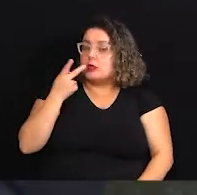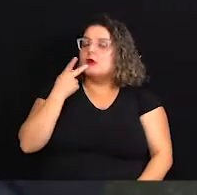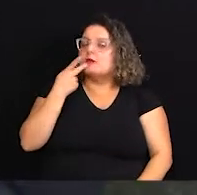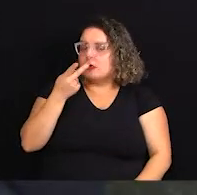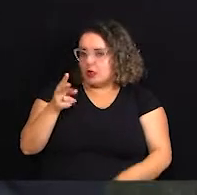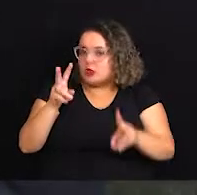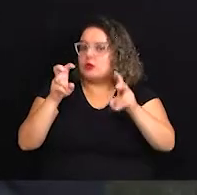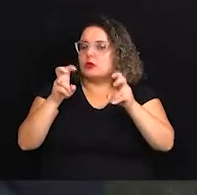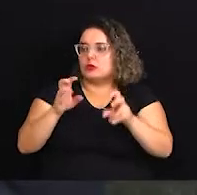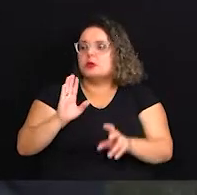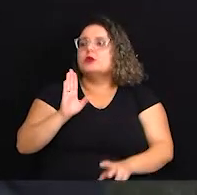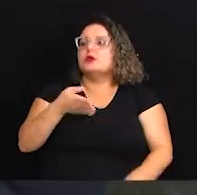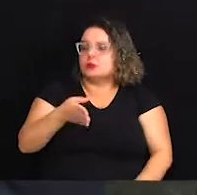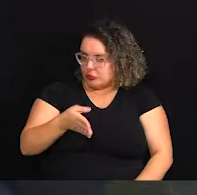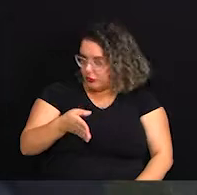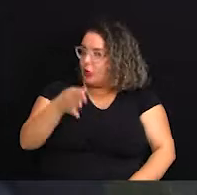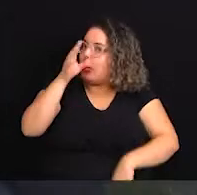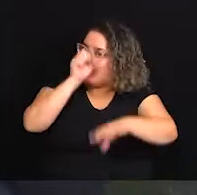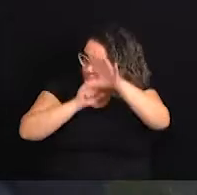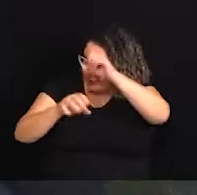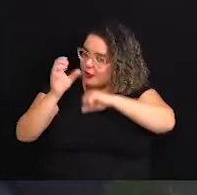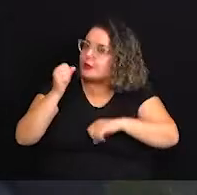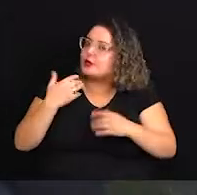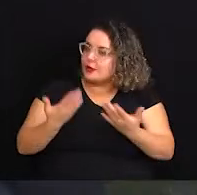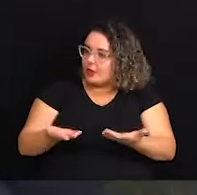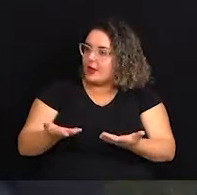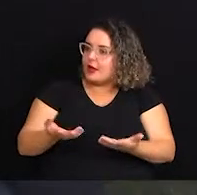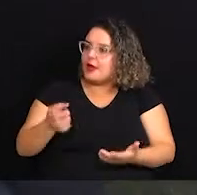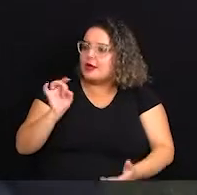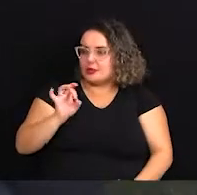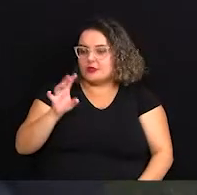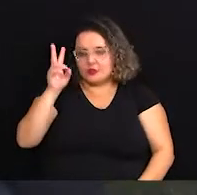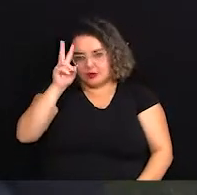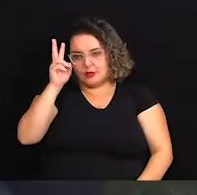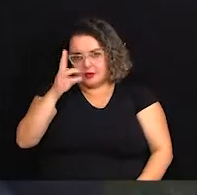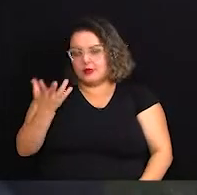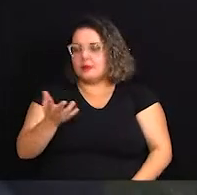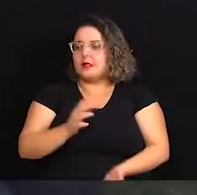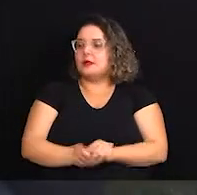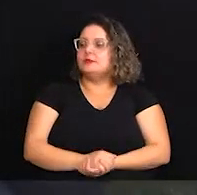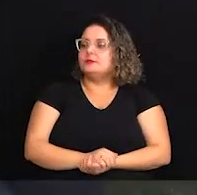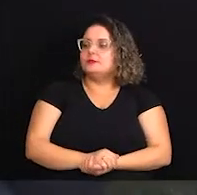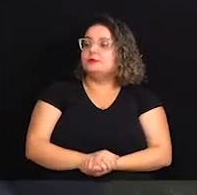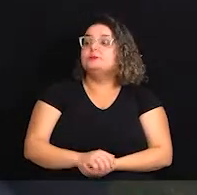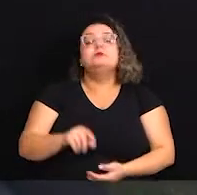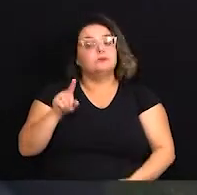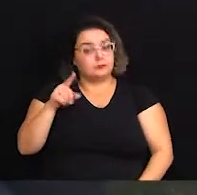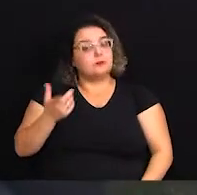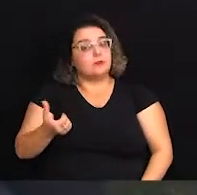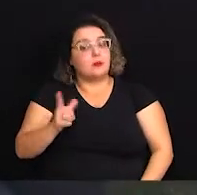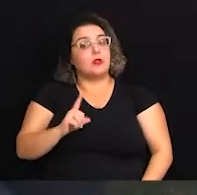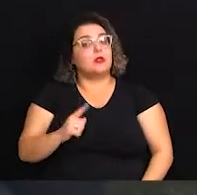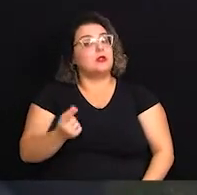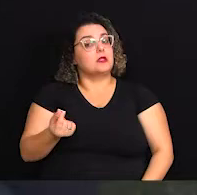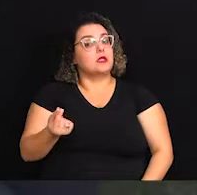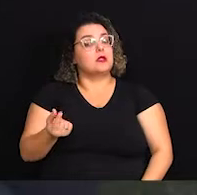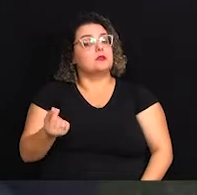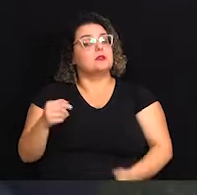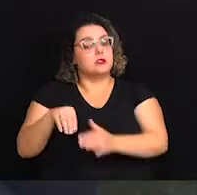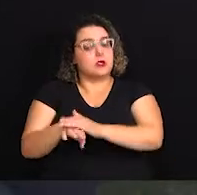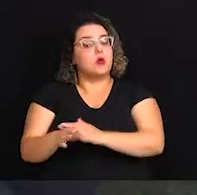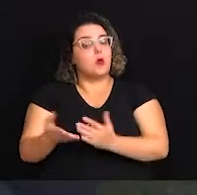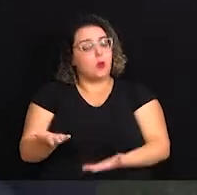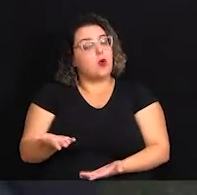assunto também. E vocês já deviam ter aprendido. Aqui é só mais um lembrete sobre ela. Pois é, então tem essa verba, né, que a gente